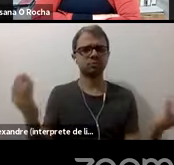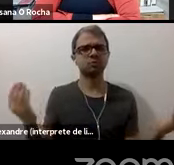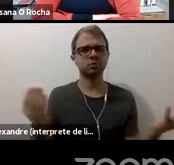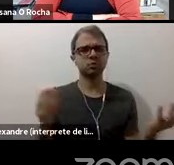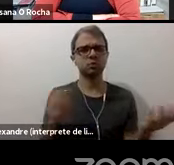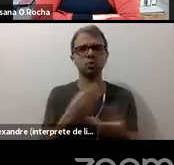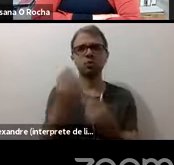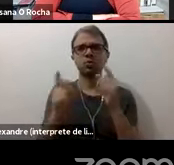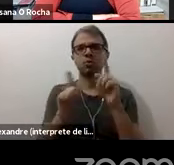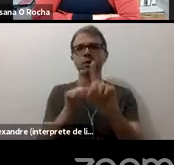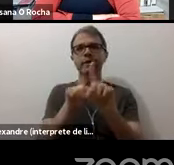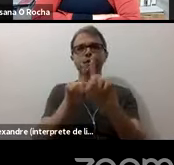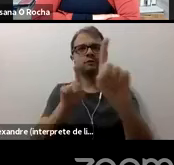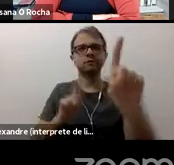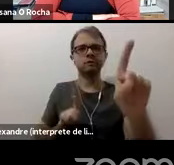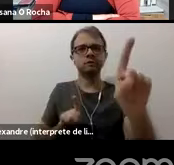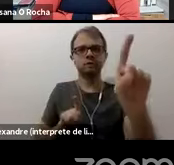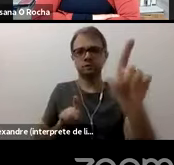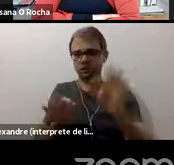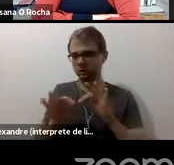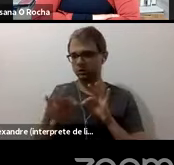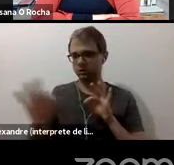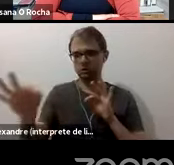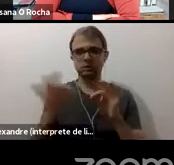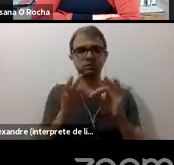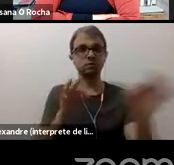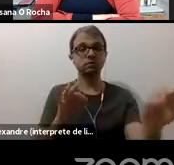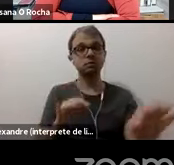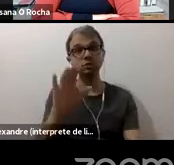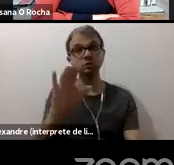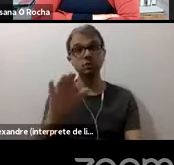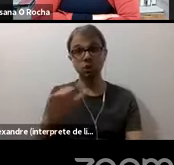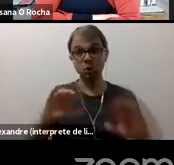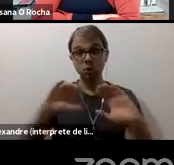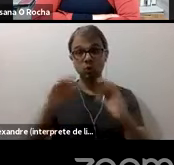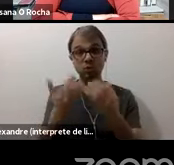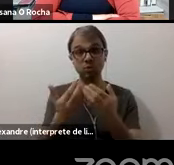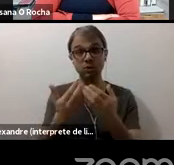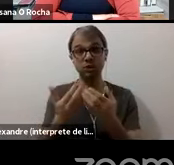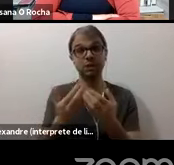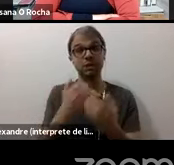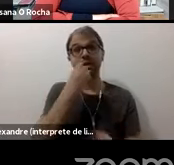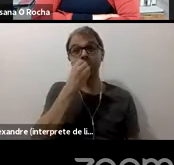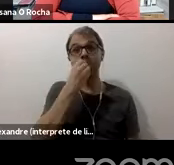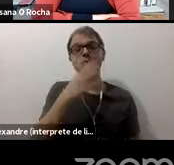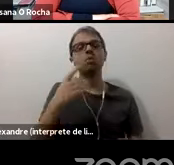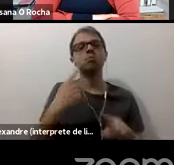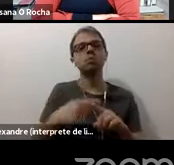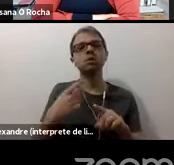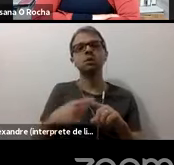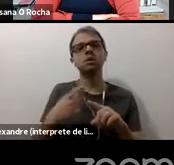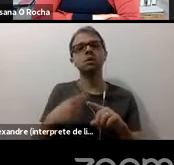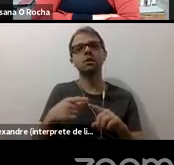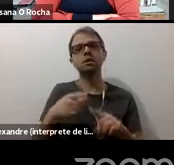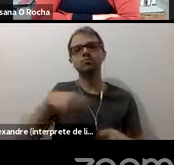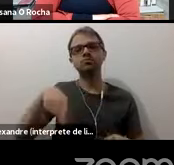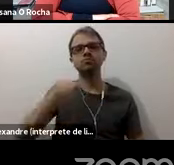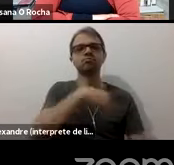e desses comitês surgem ideias muito criativas, né? Então, até aqui foi